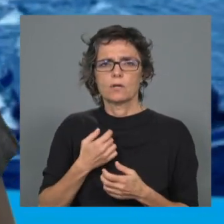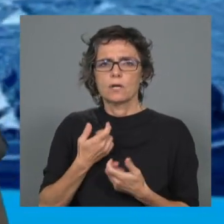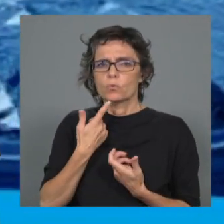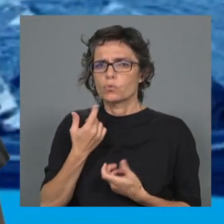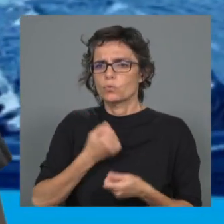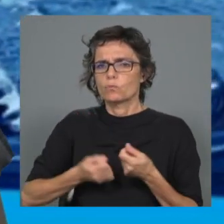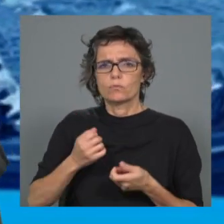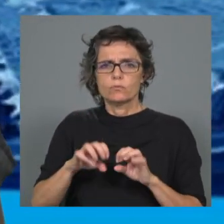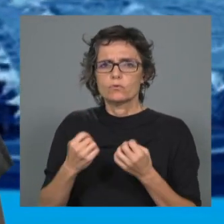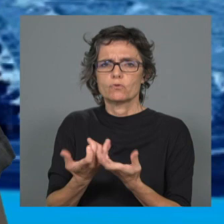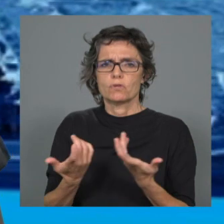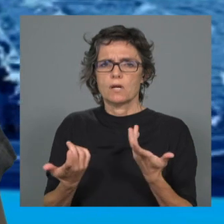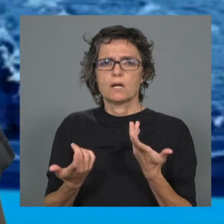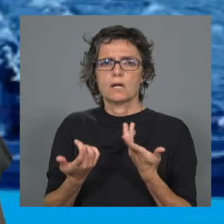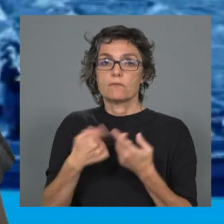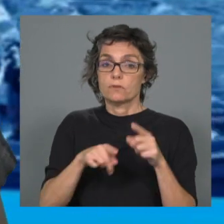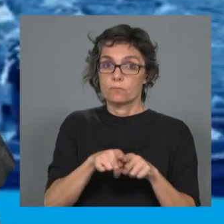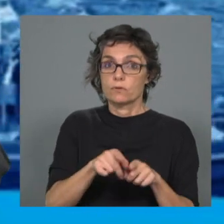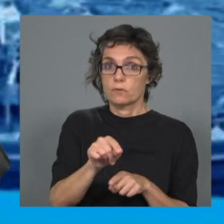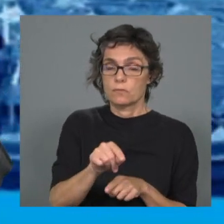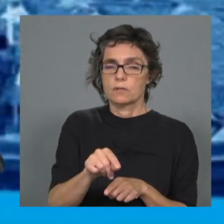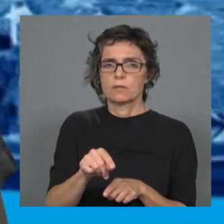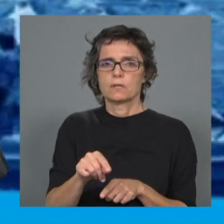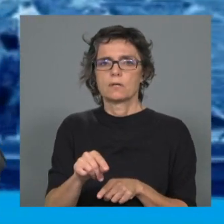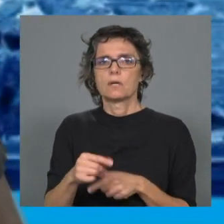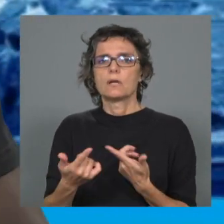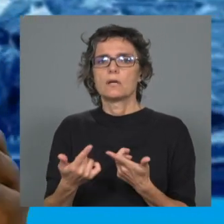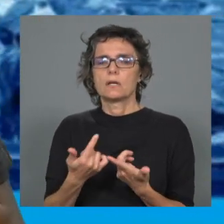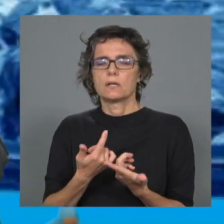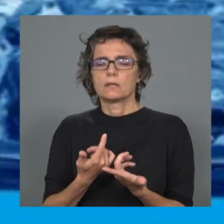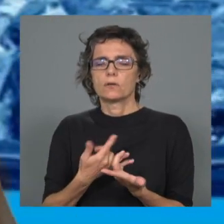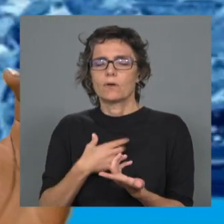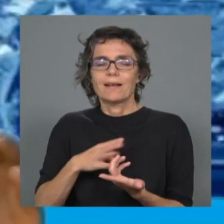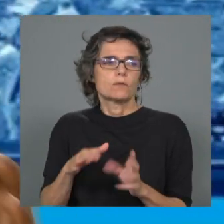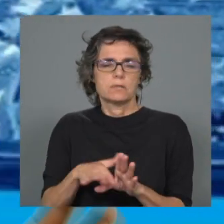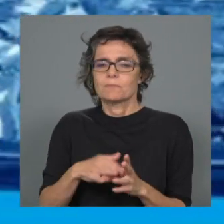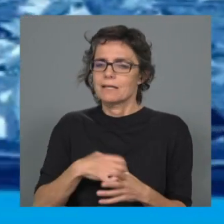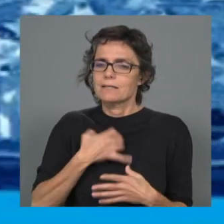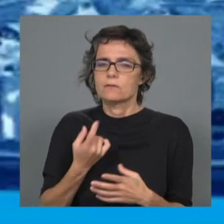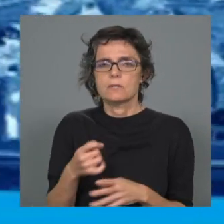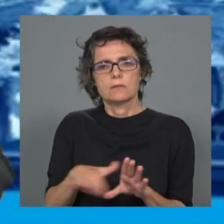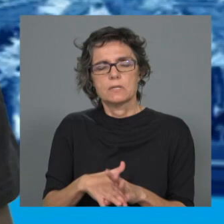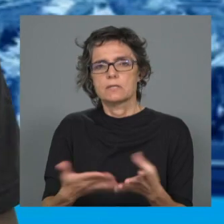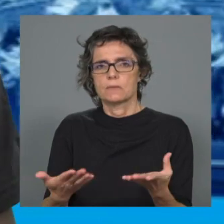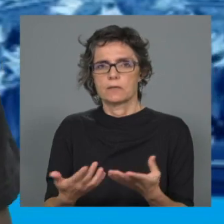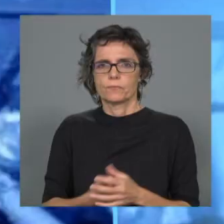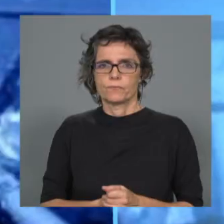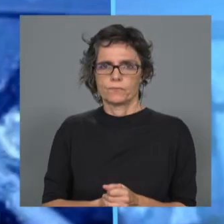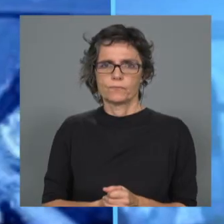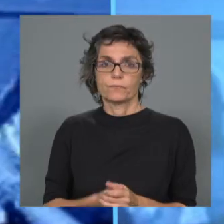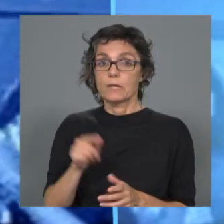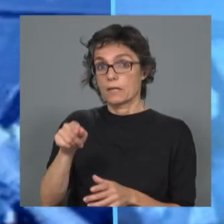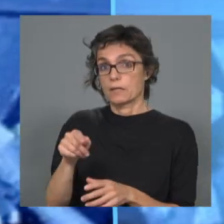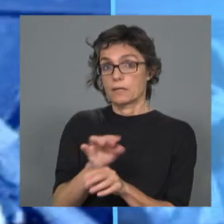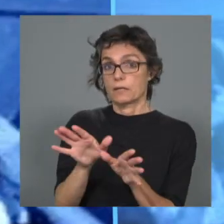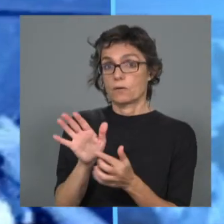ativismo social, às vezes político também, e vai ganhando. Claro que a academia ajuda-me a moldar também. Daqui resulta muito a